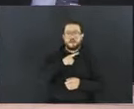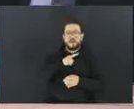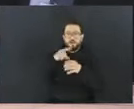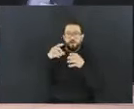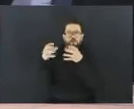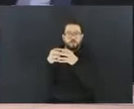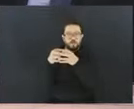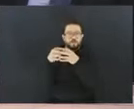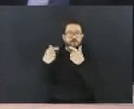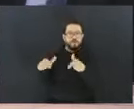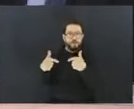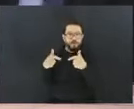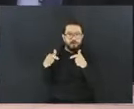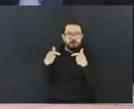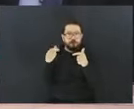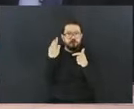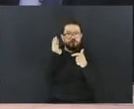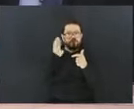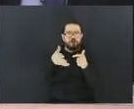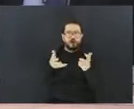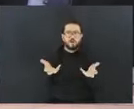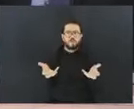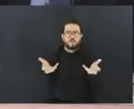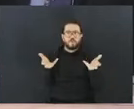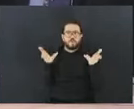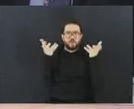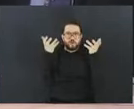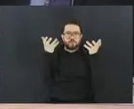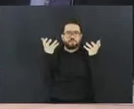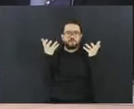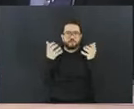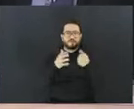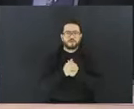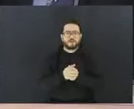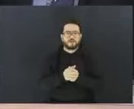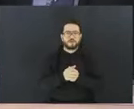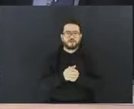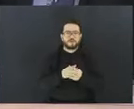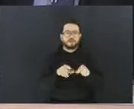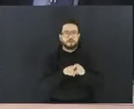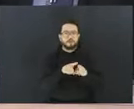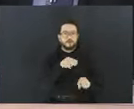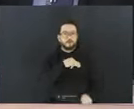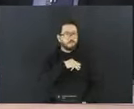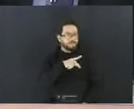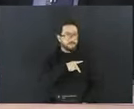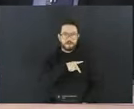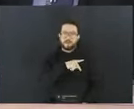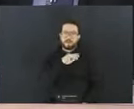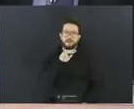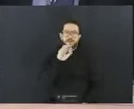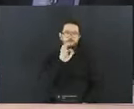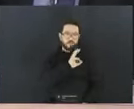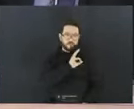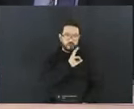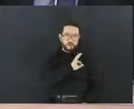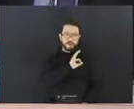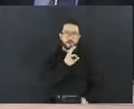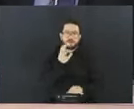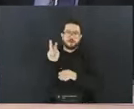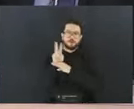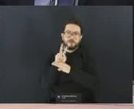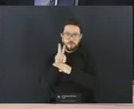informados a respeito e convidados a participar, de onde participa o Ministério Público, o Poder Judiciário, Polícia Militar, Guarda Municipal, Corpo de Bombeiros,